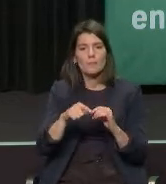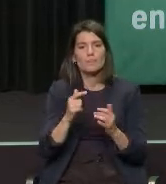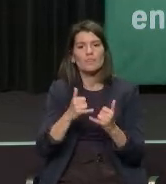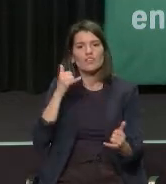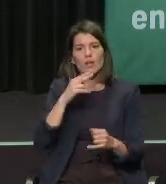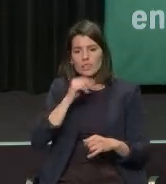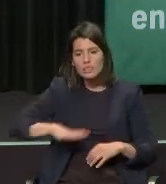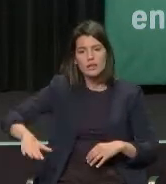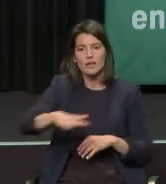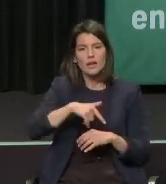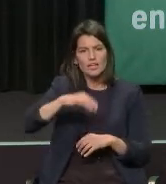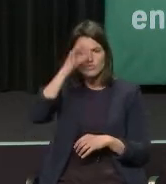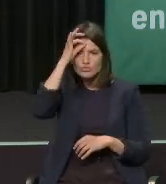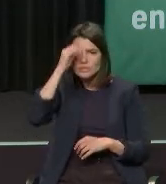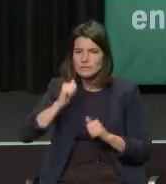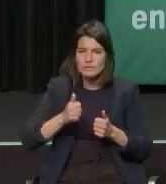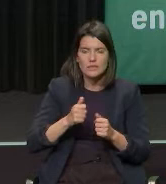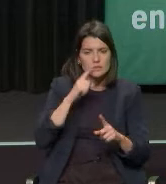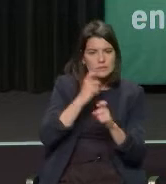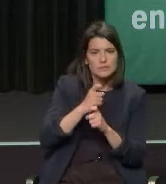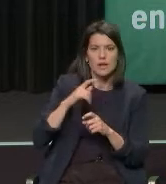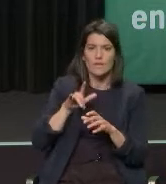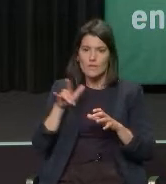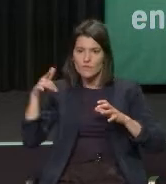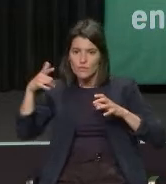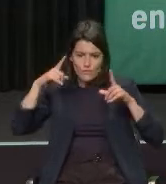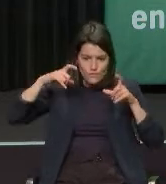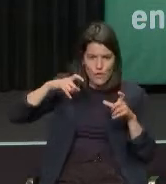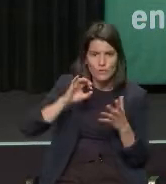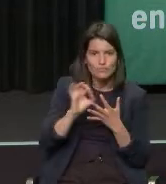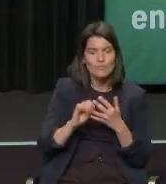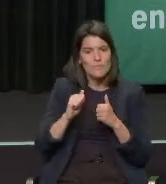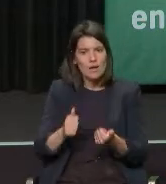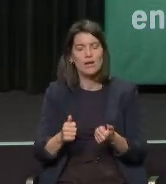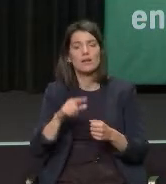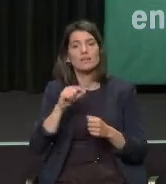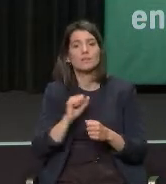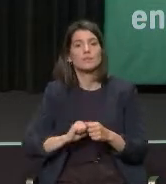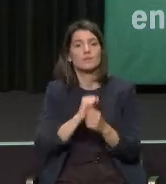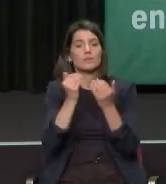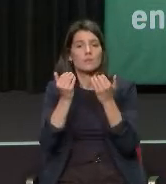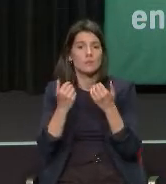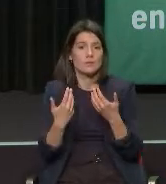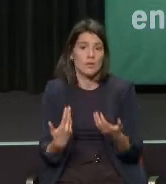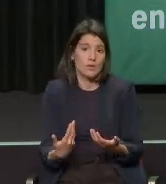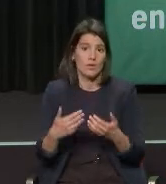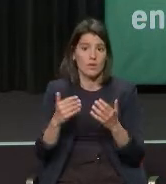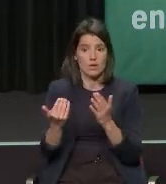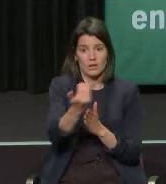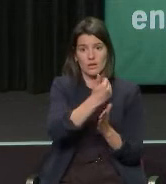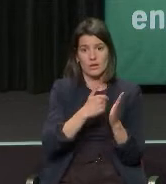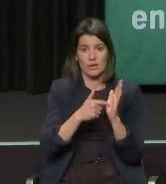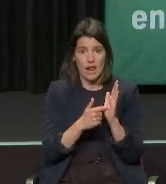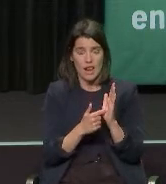precisão, fundamental para o processamento das imagens de satélite. Queremos ter, então, os nossos dados de terreno, estes feitos no Inventário Florestal Nacional, portanto, com